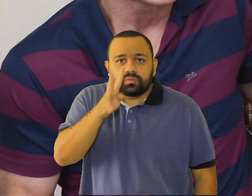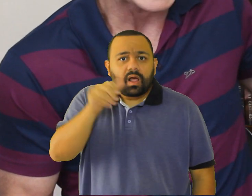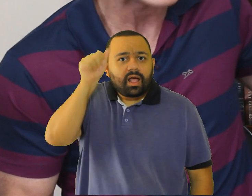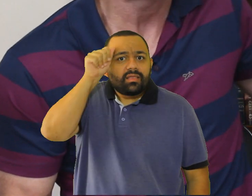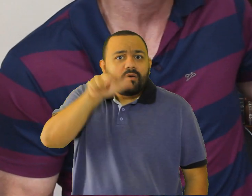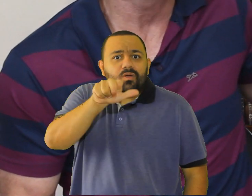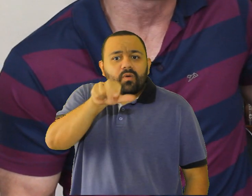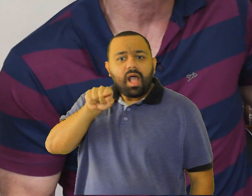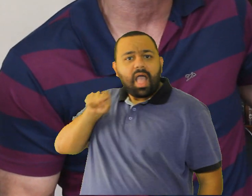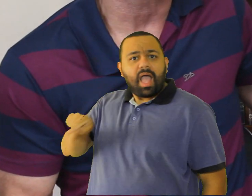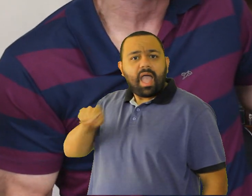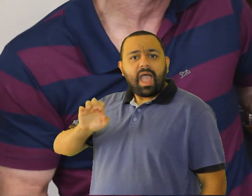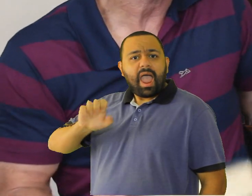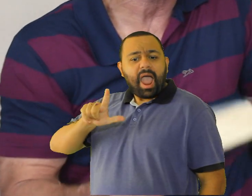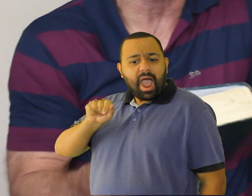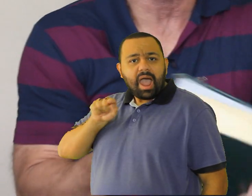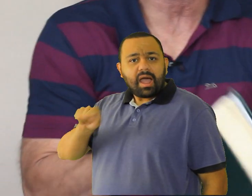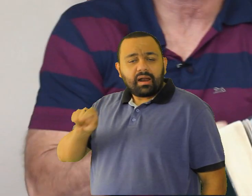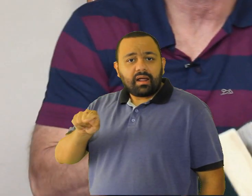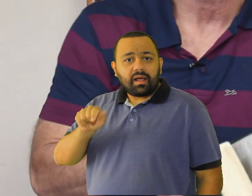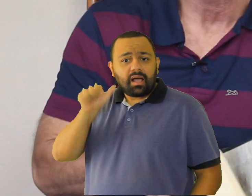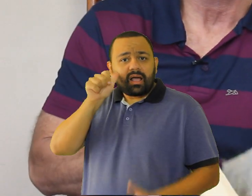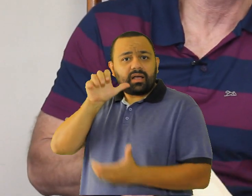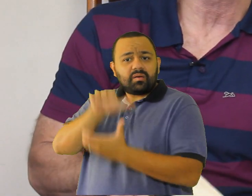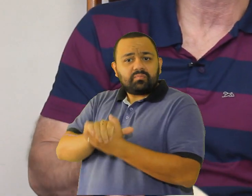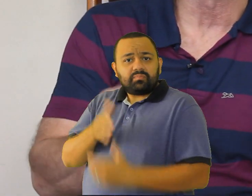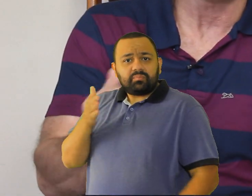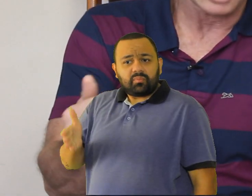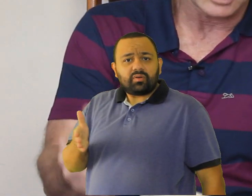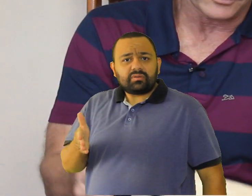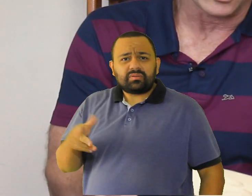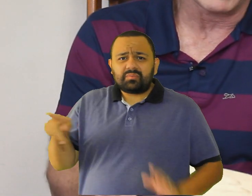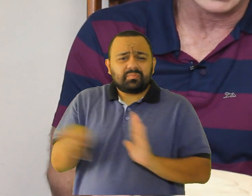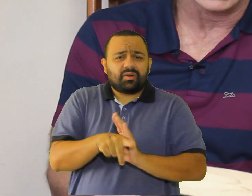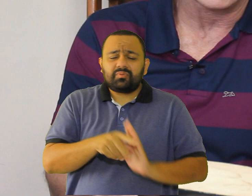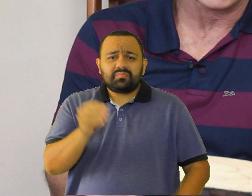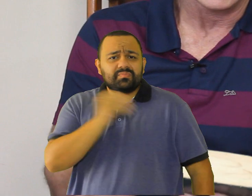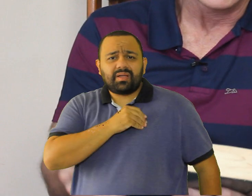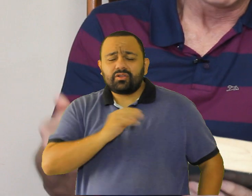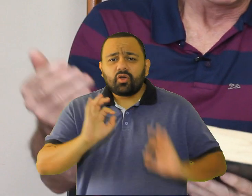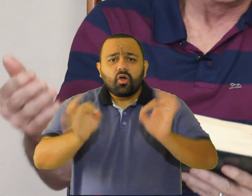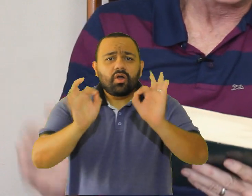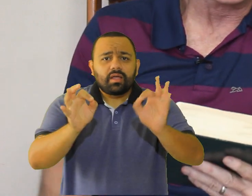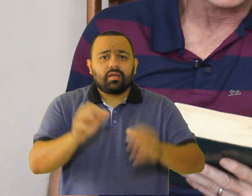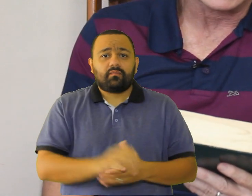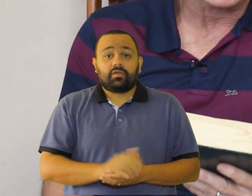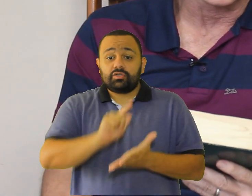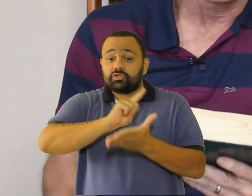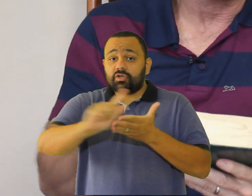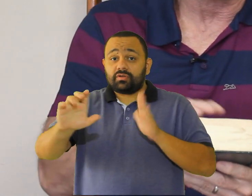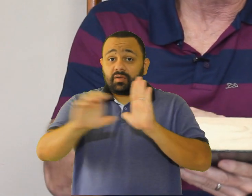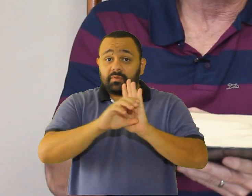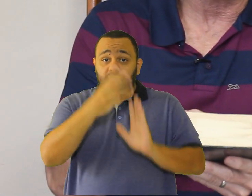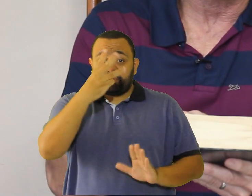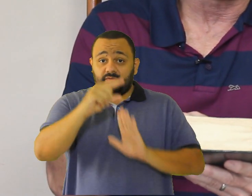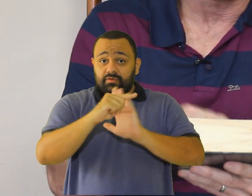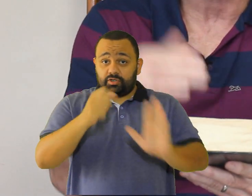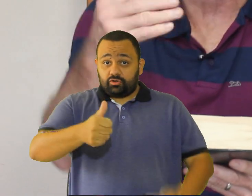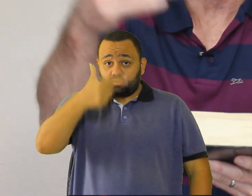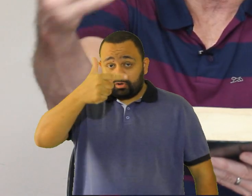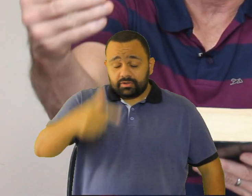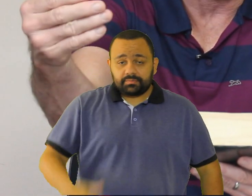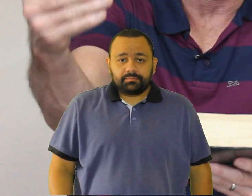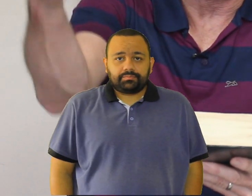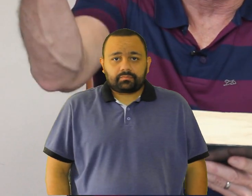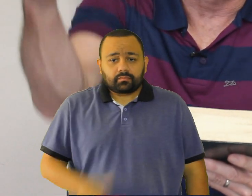irmãos, a esposa, expondo-a a uma morte fulminante. Gênesis 3,12, então disse o